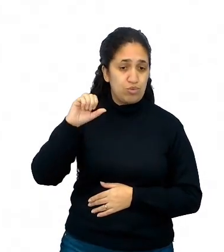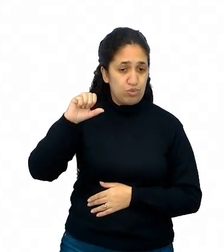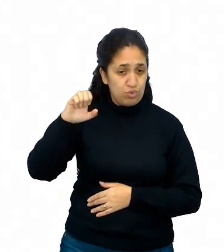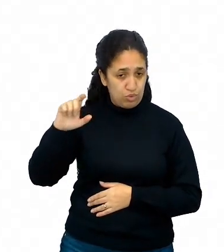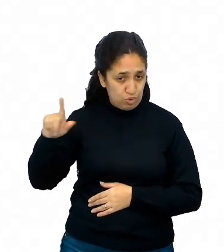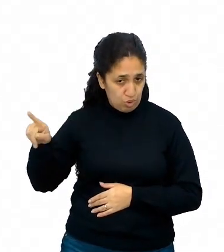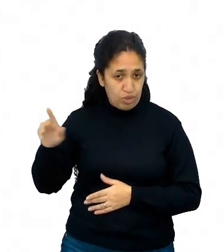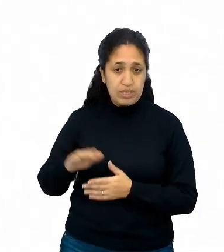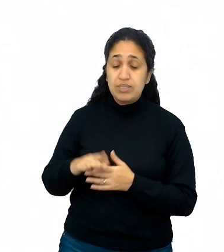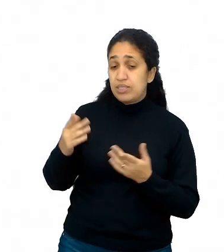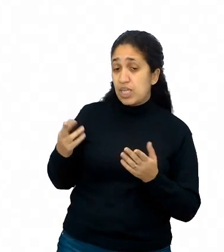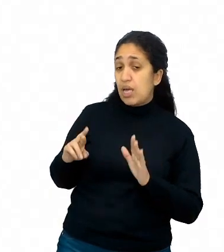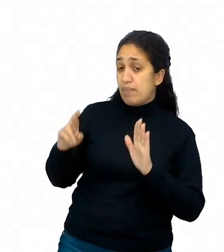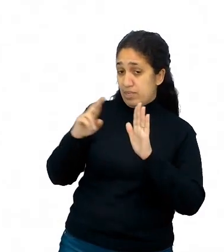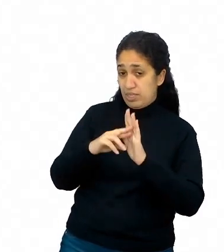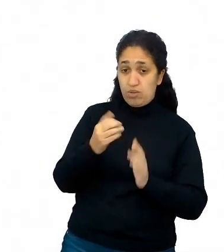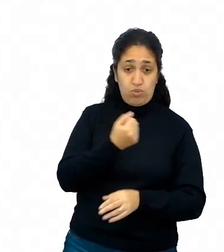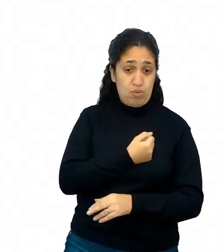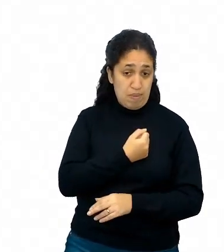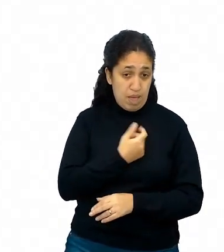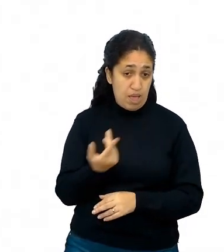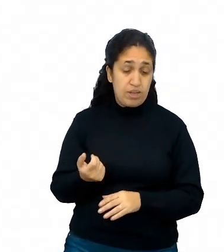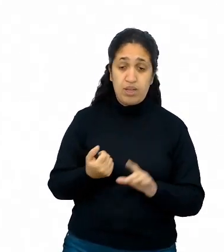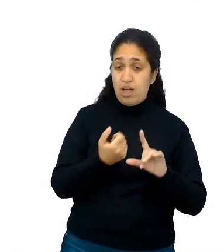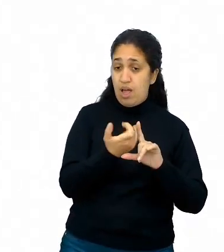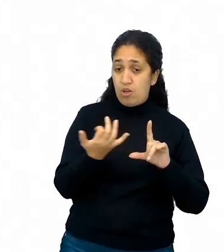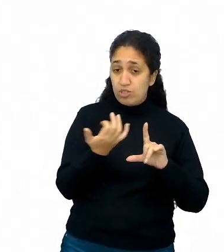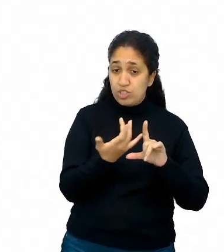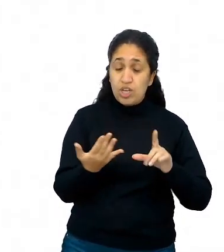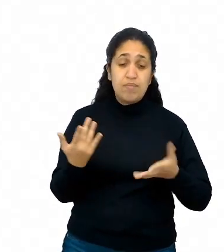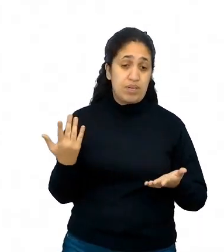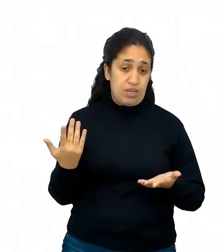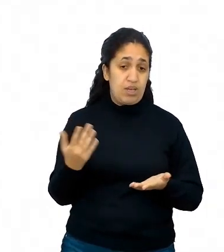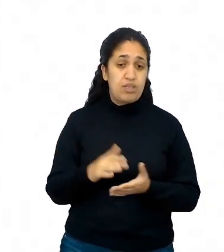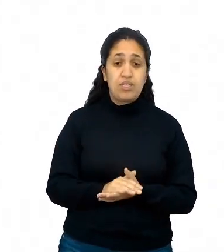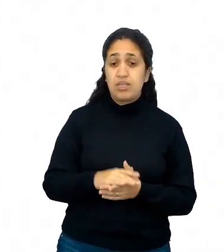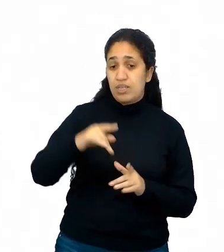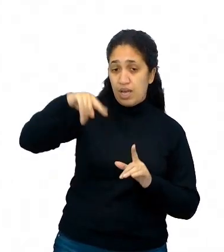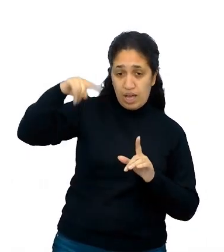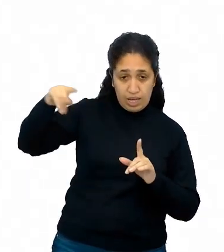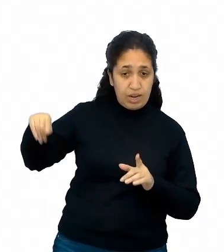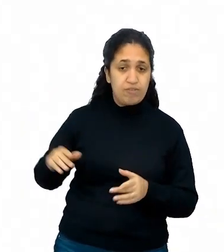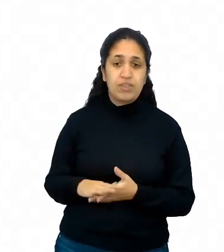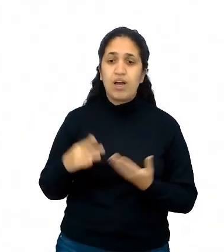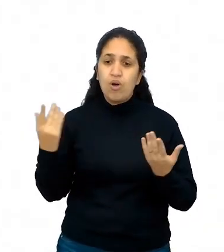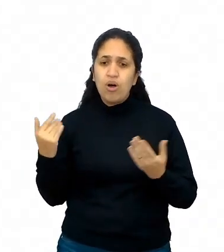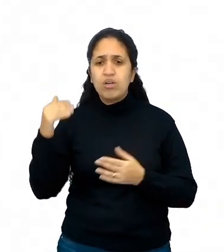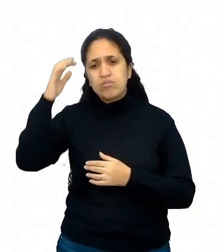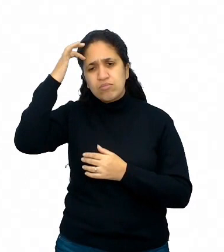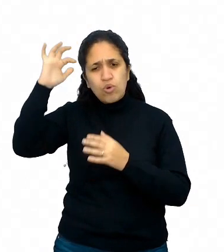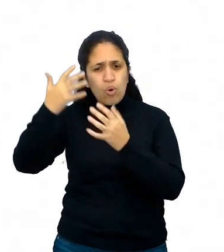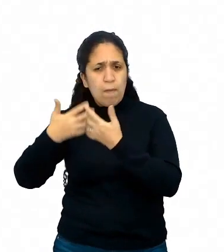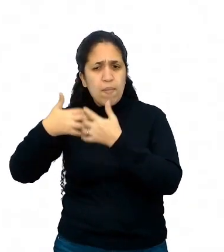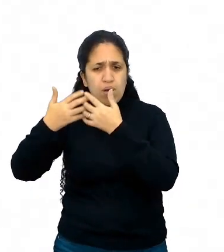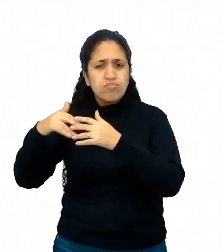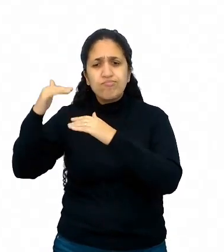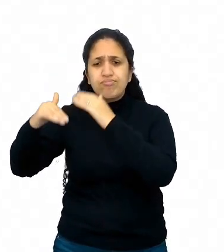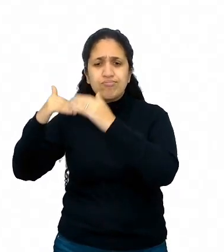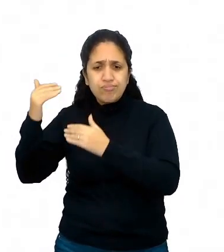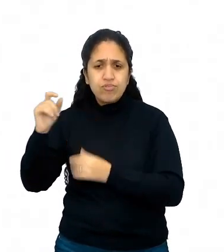a numérica, a algébrica e a gráfica. E quais são os processos cognitivos?